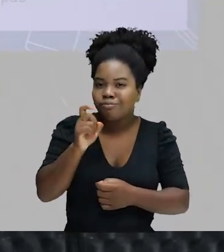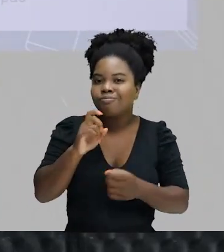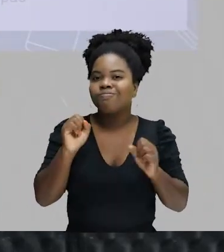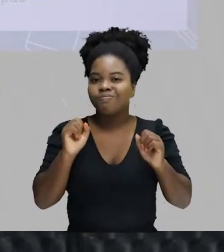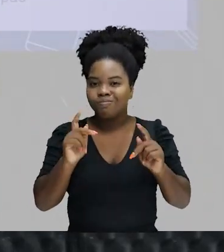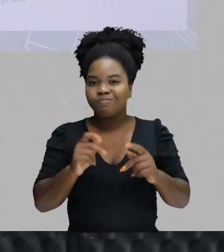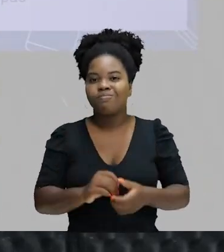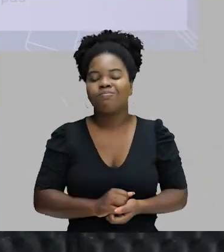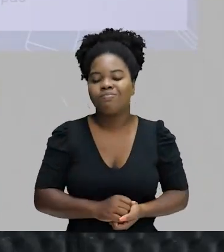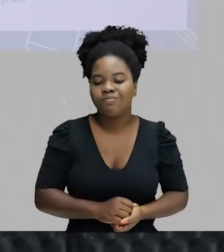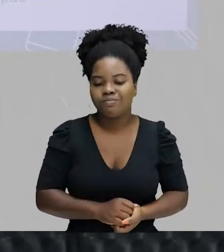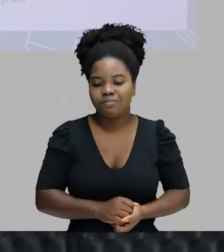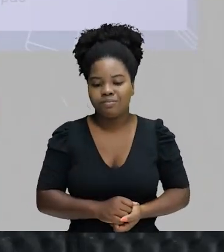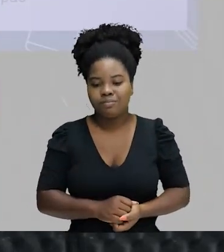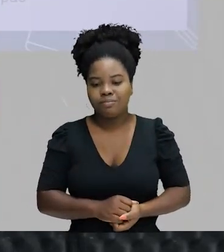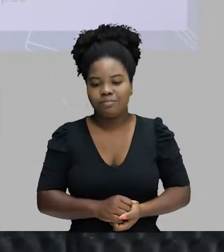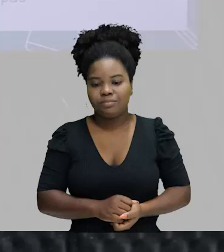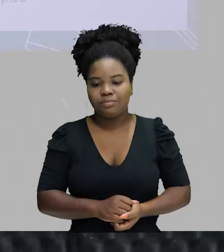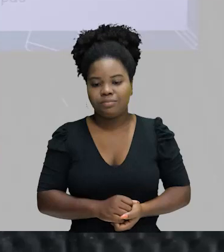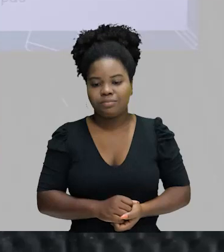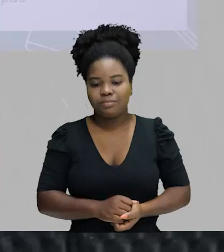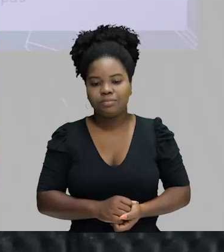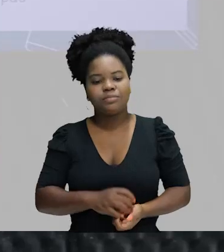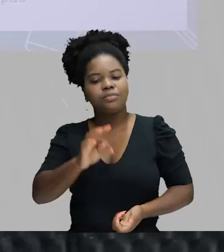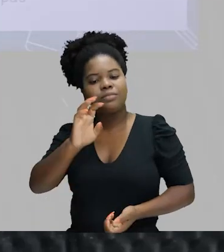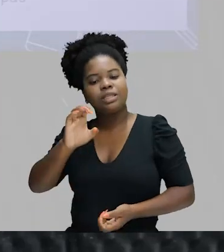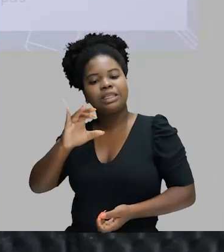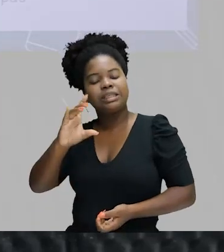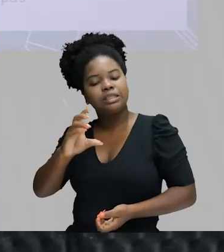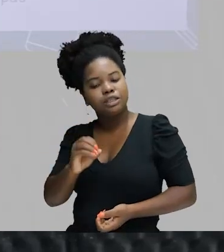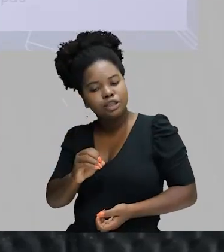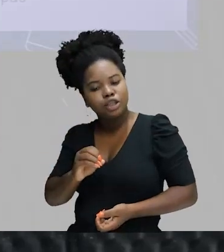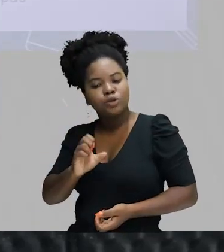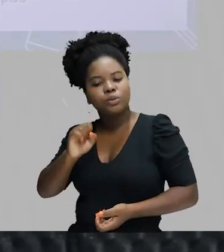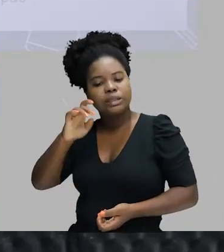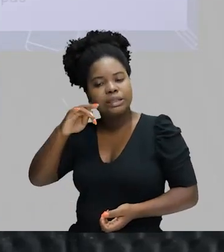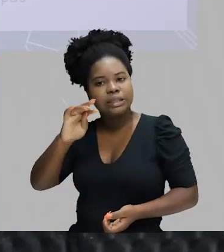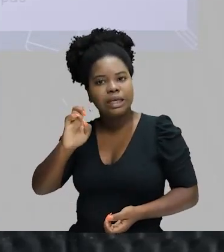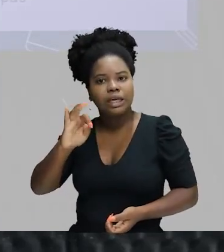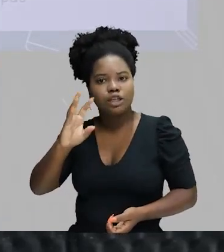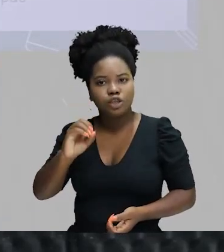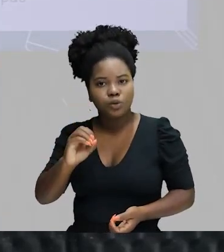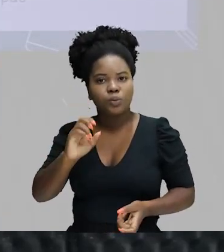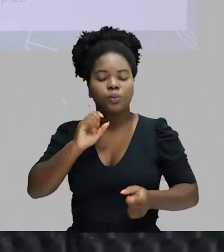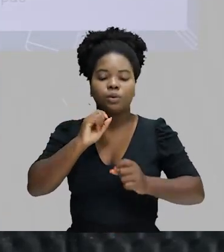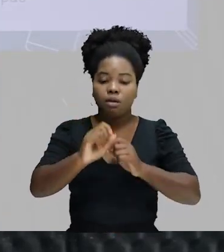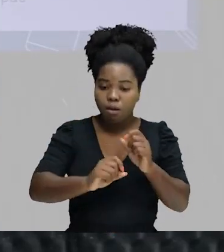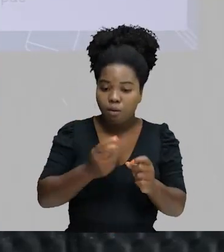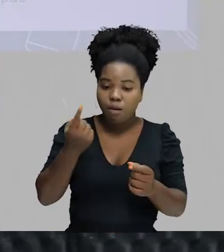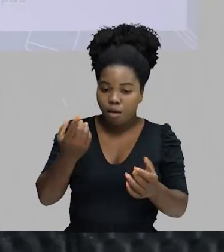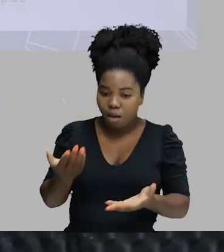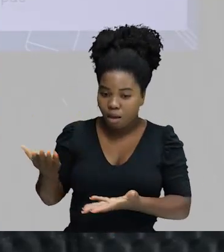Então, aquele tecido sintético, certo? É a